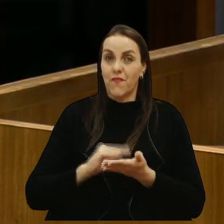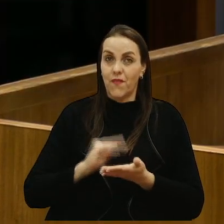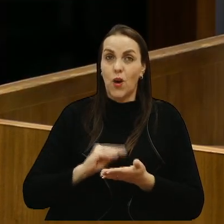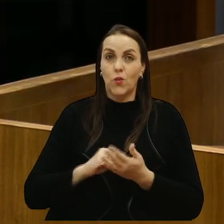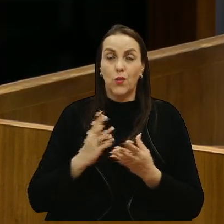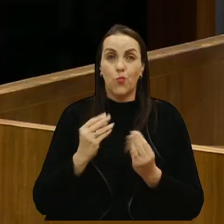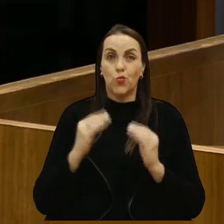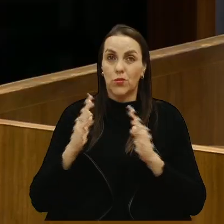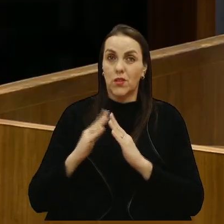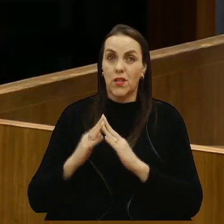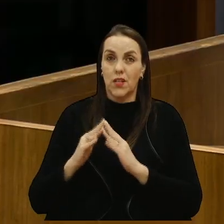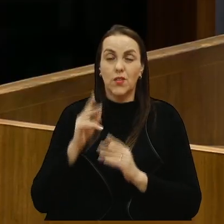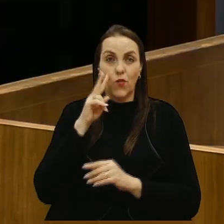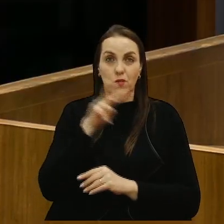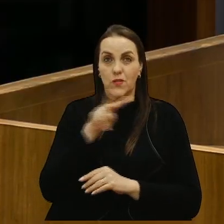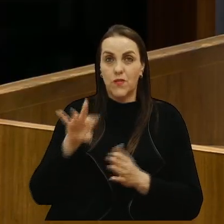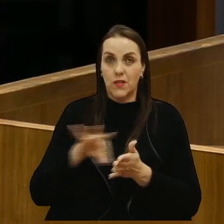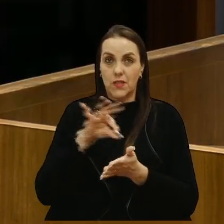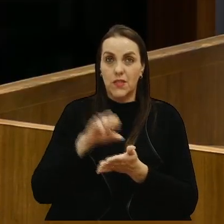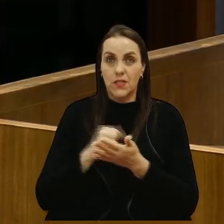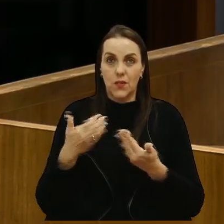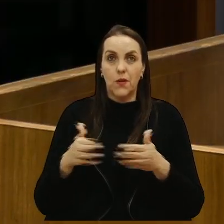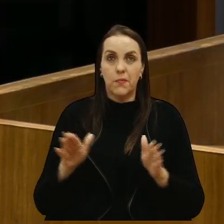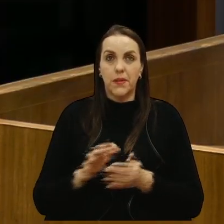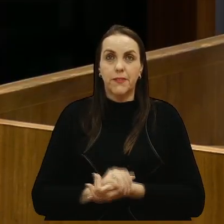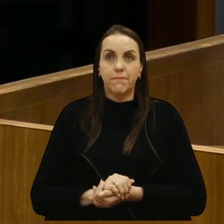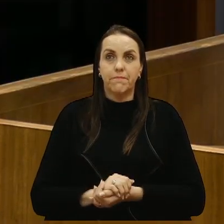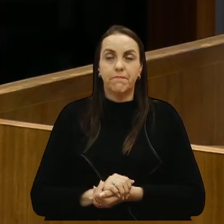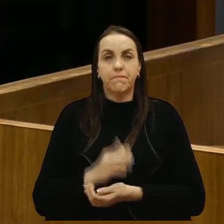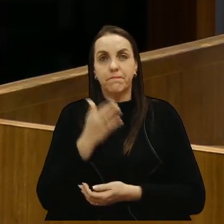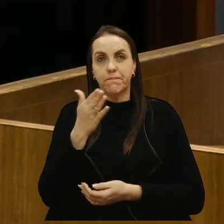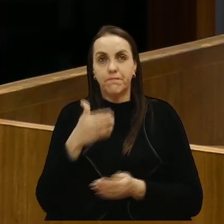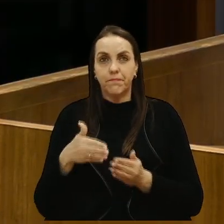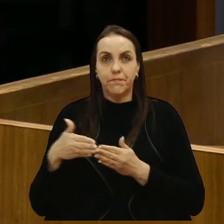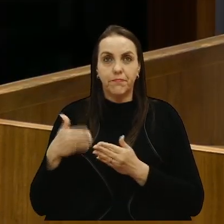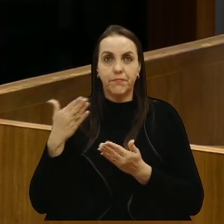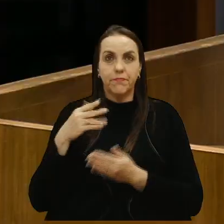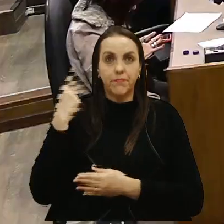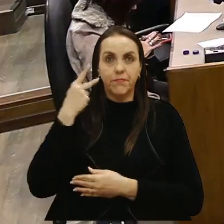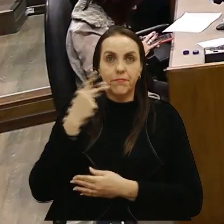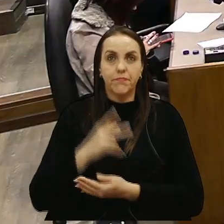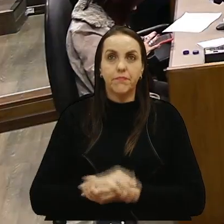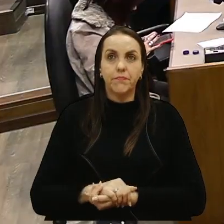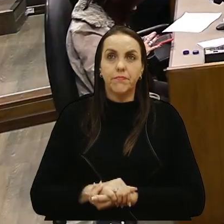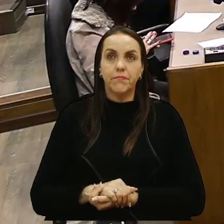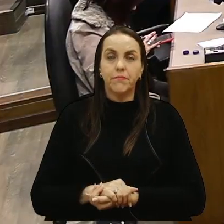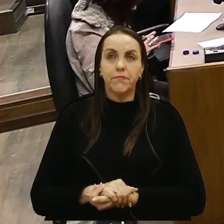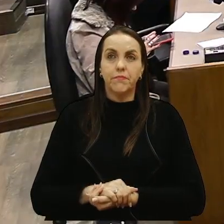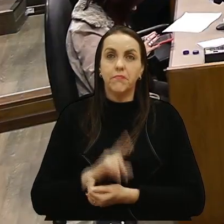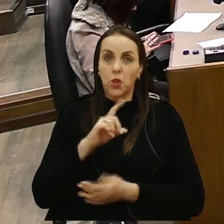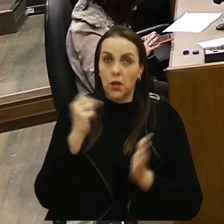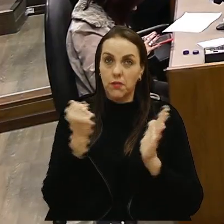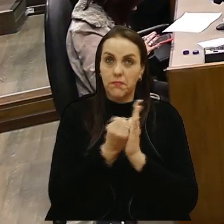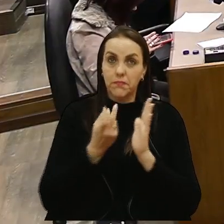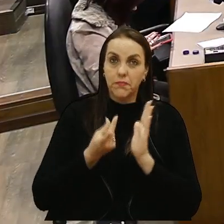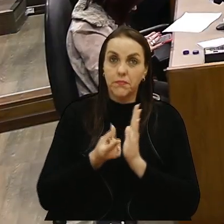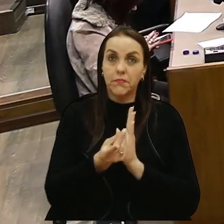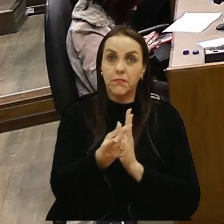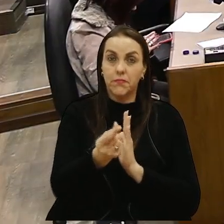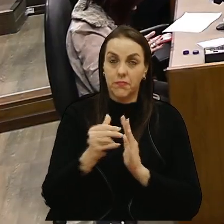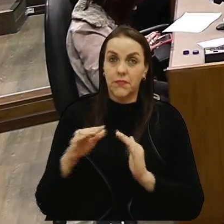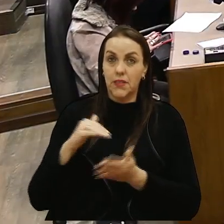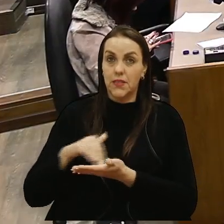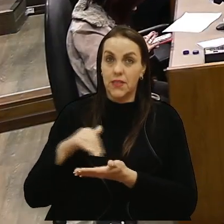grande, e vocês verão agora com as inscrições abertas. Só a parte, vereador. Olha só o legado que o senhor está deixando na Secretaria de